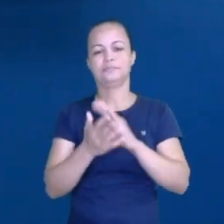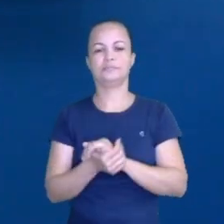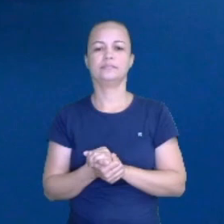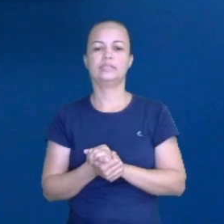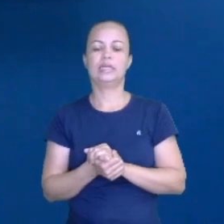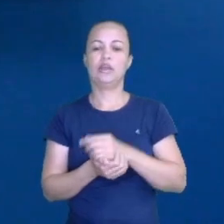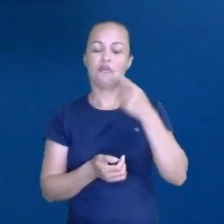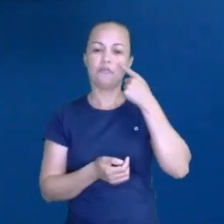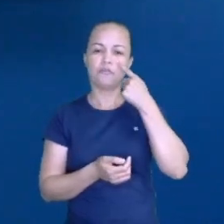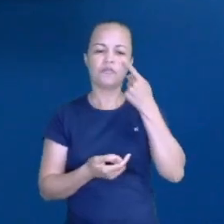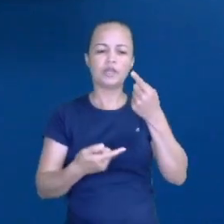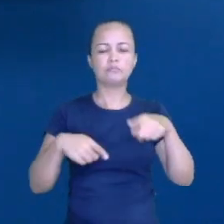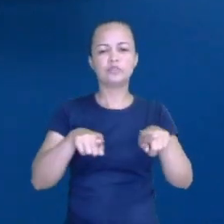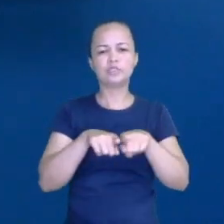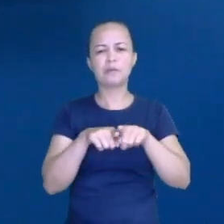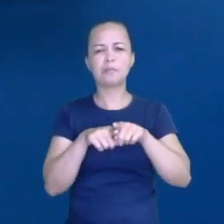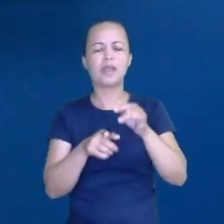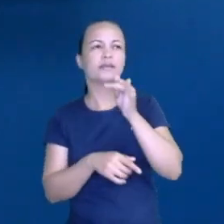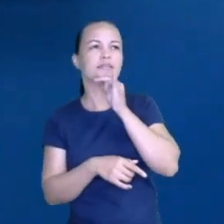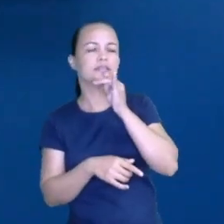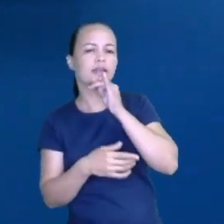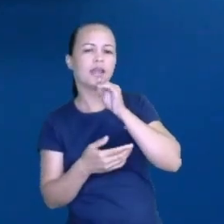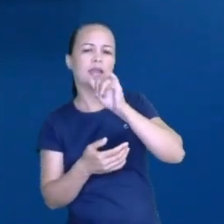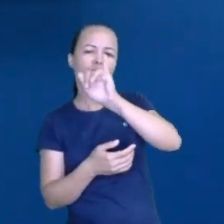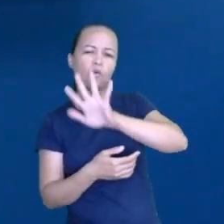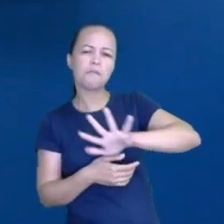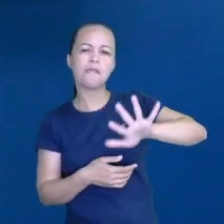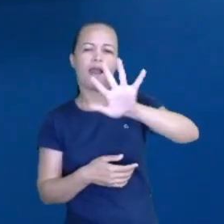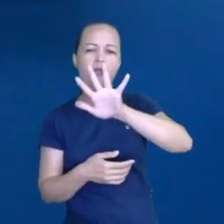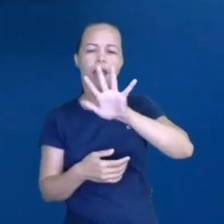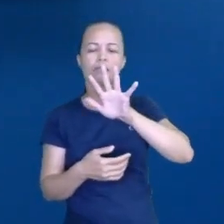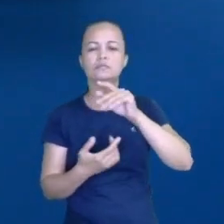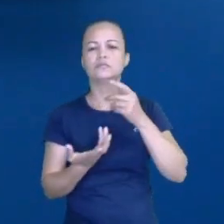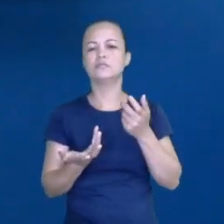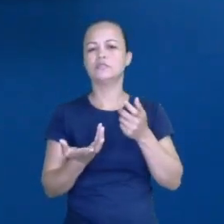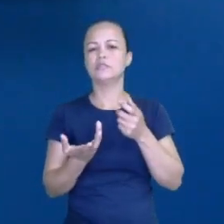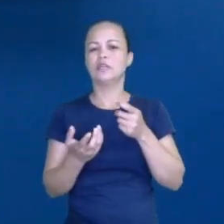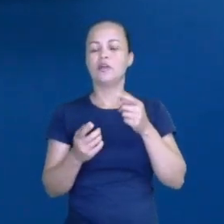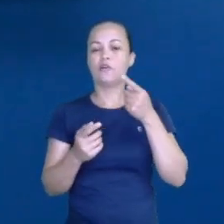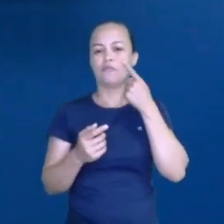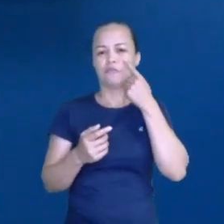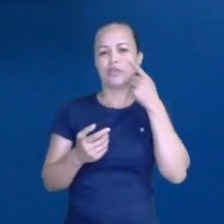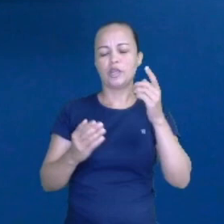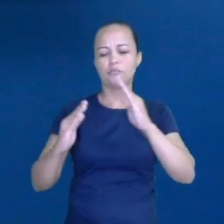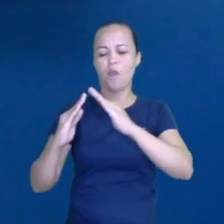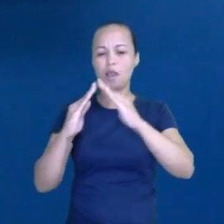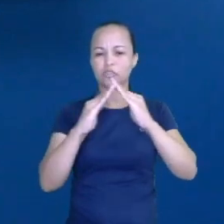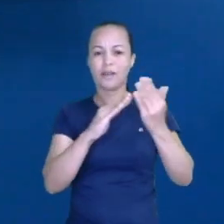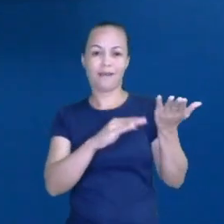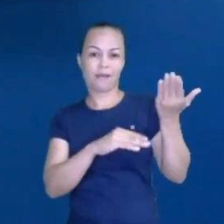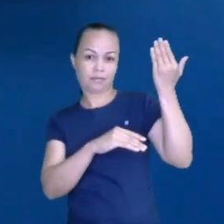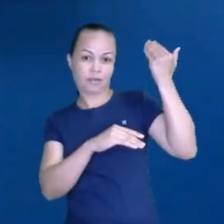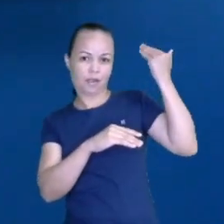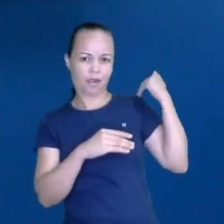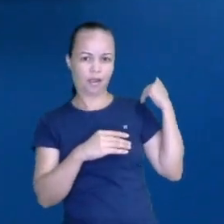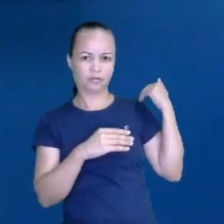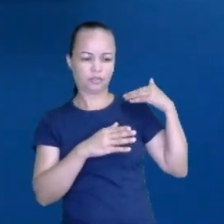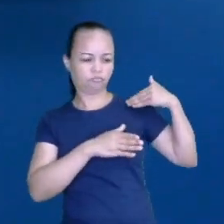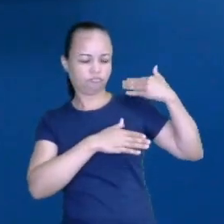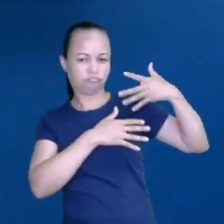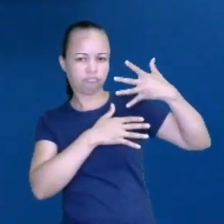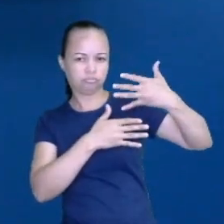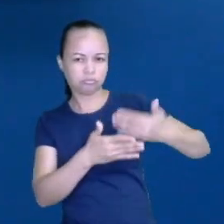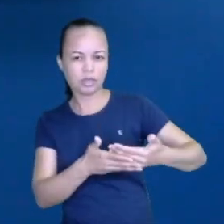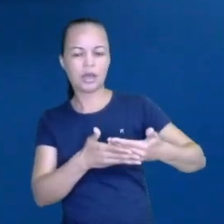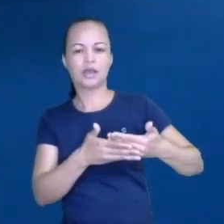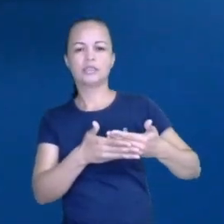viu também alguns exemplos, algumas imagens aqui. A gente viu as moradias de antes, do passado, e com o decorrer do tempo,